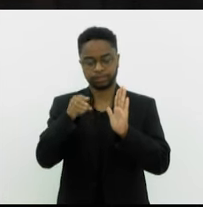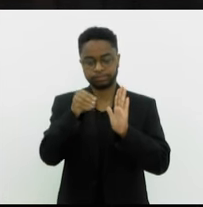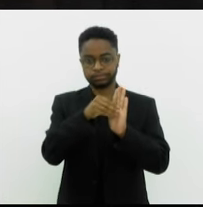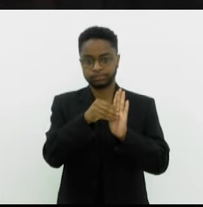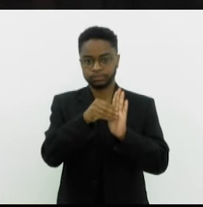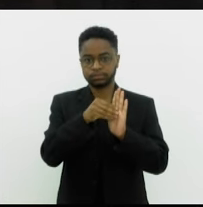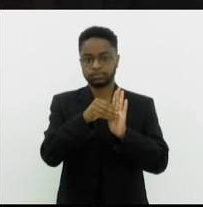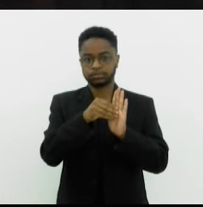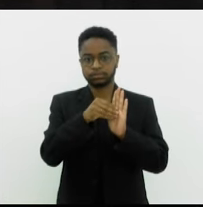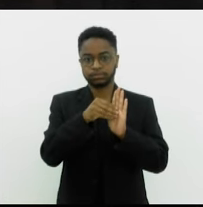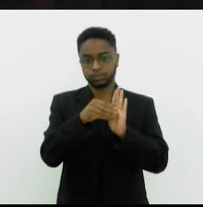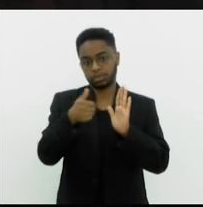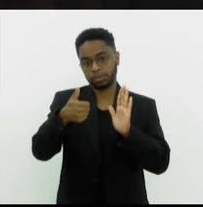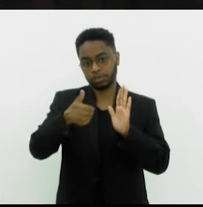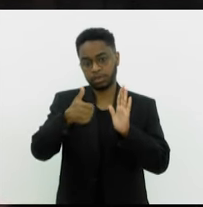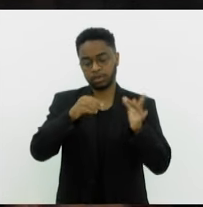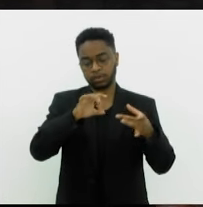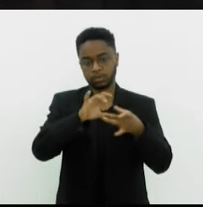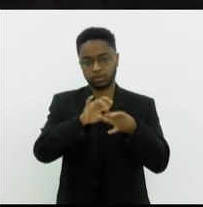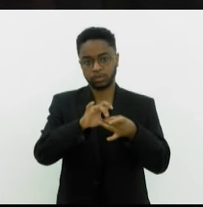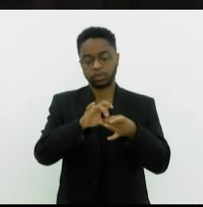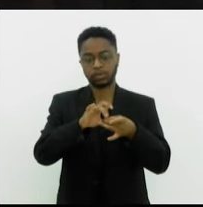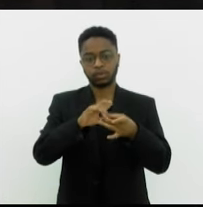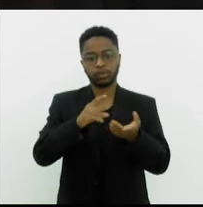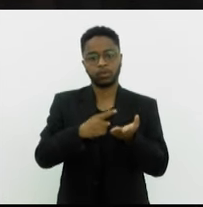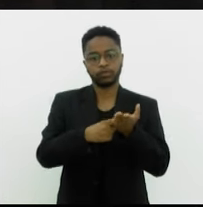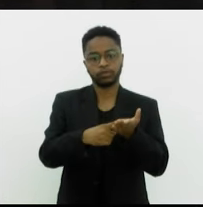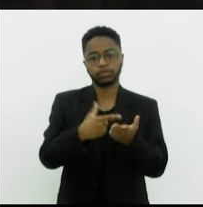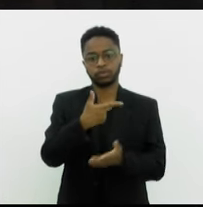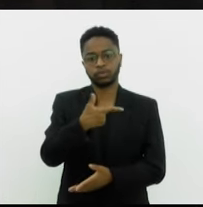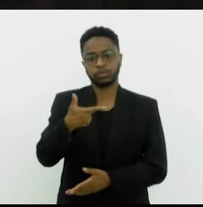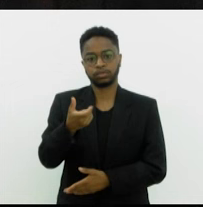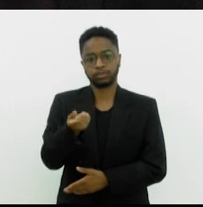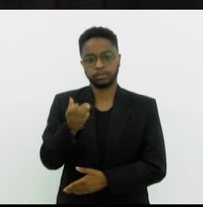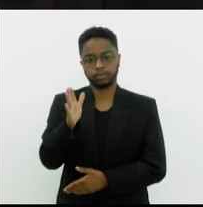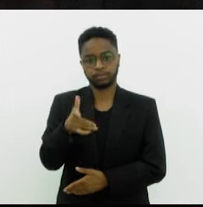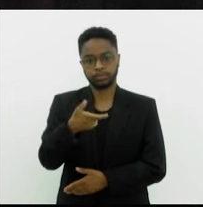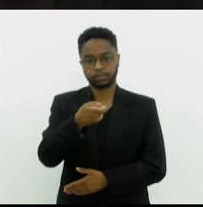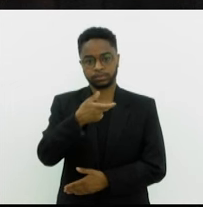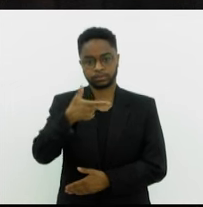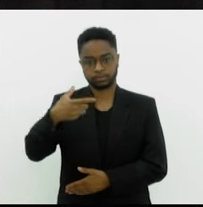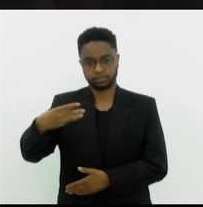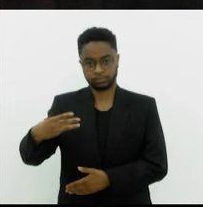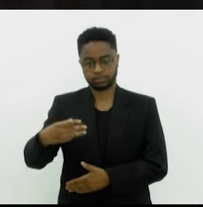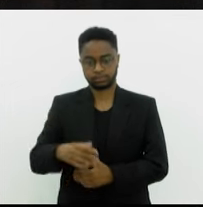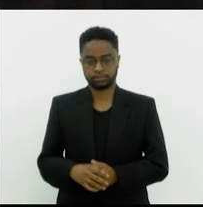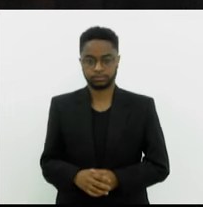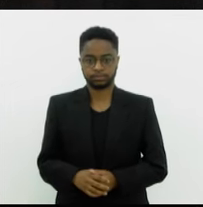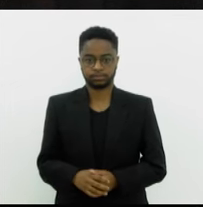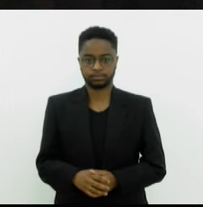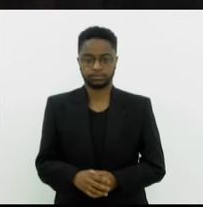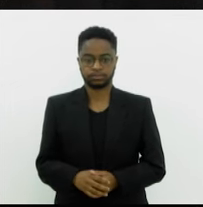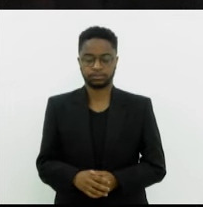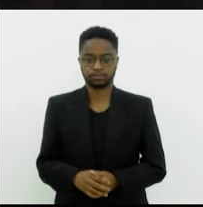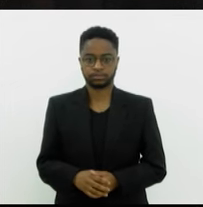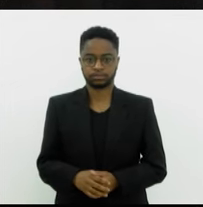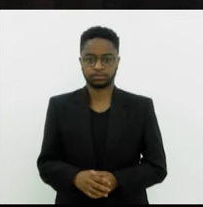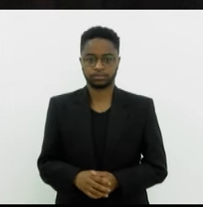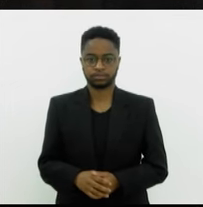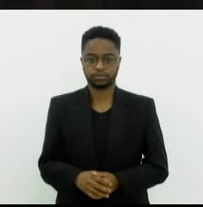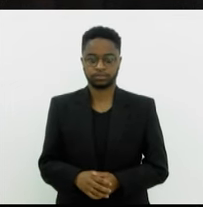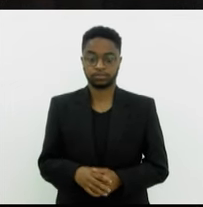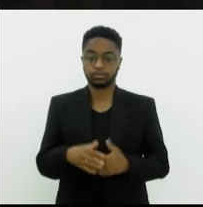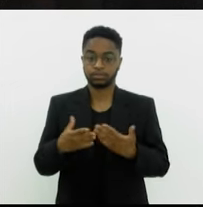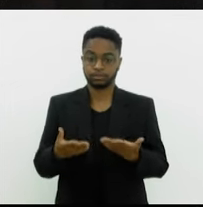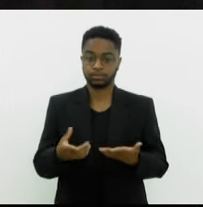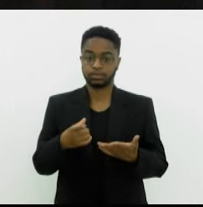na cláusula 1ª do convênio 226 de 23. E aí, senhor presidente, tem uma